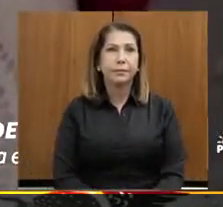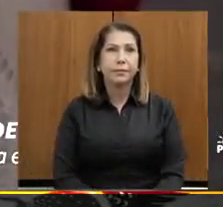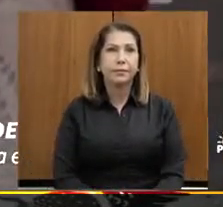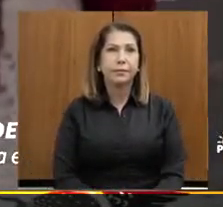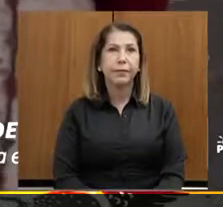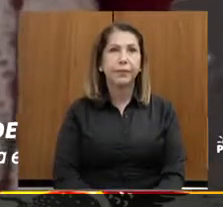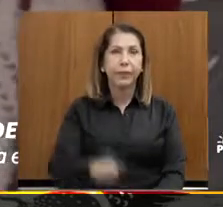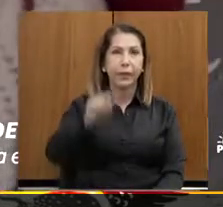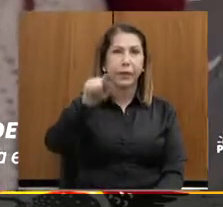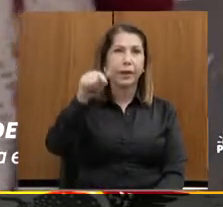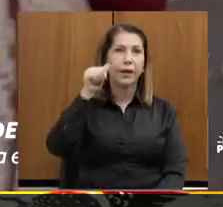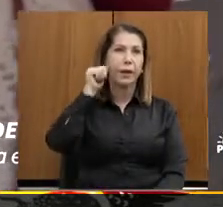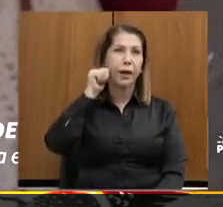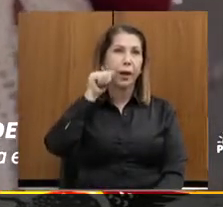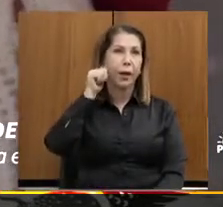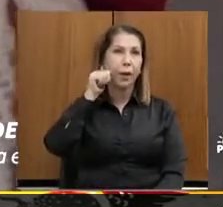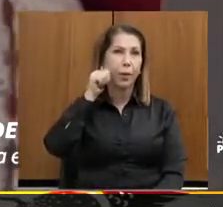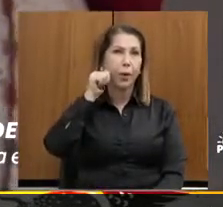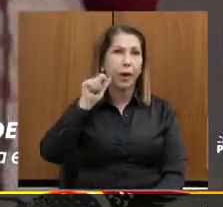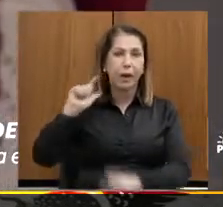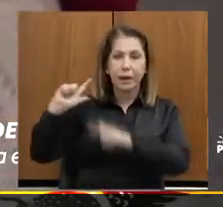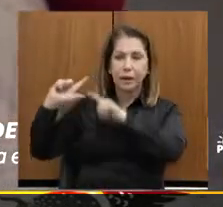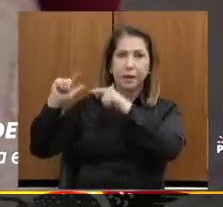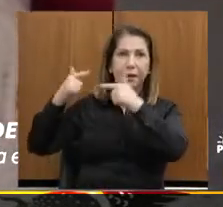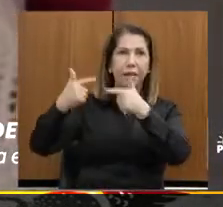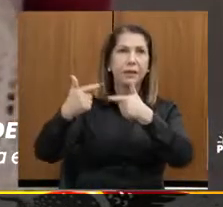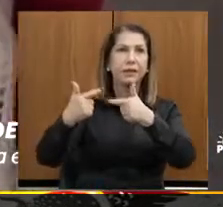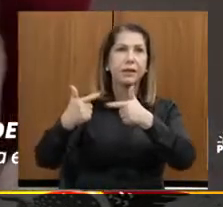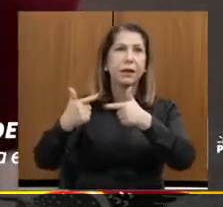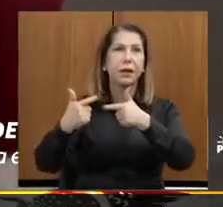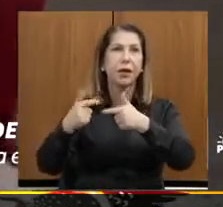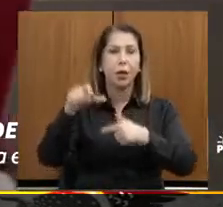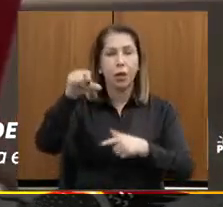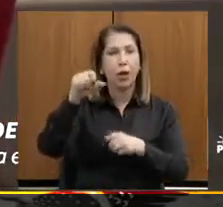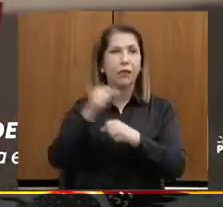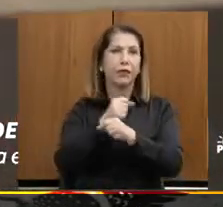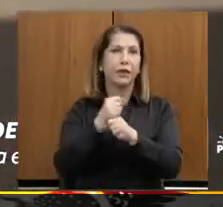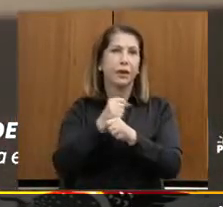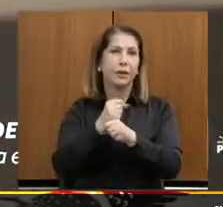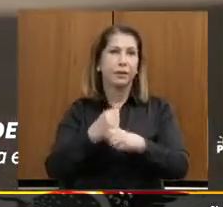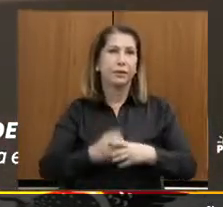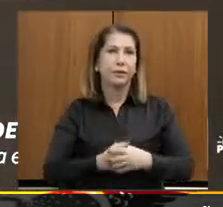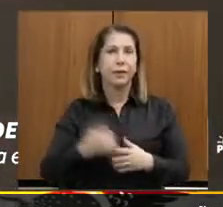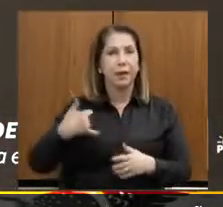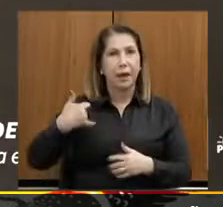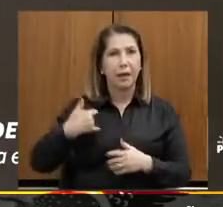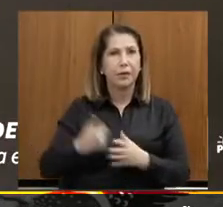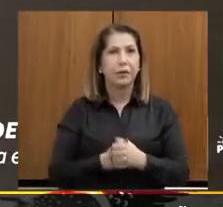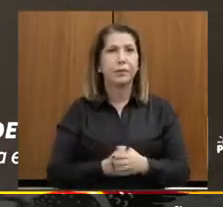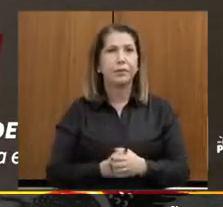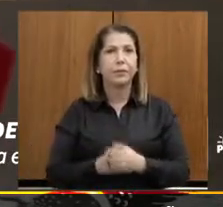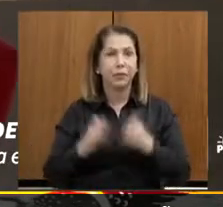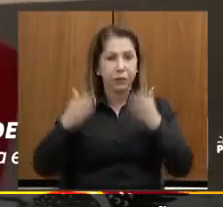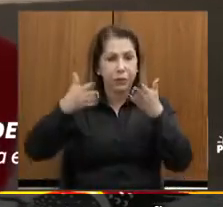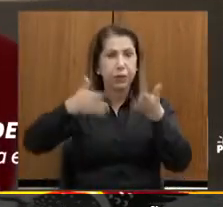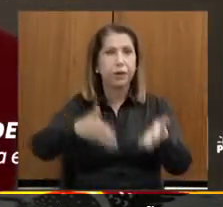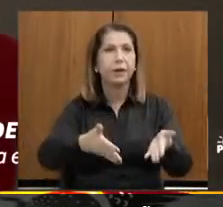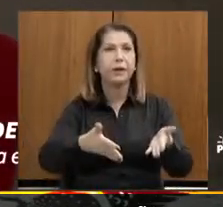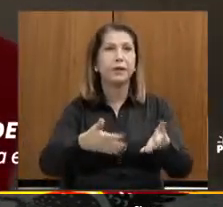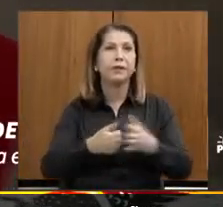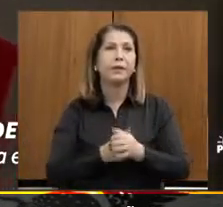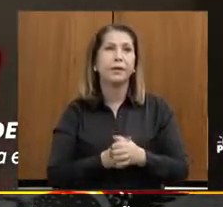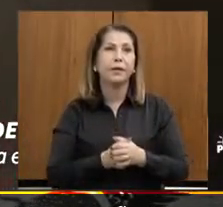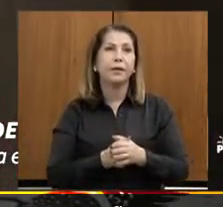amiga chegando fazer luzes sozinha aqui com 9 ansiedade então eu cheguei aqui